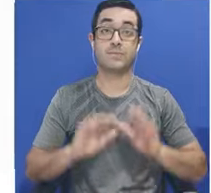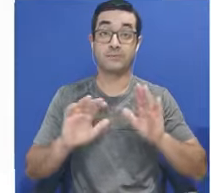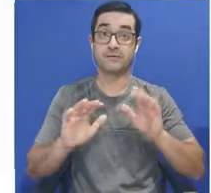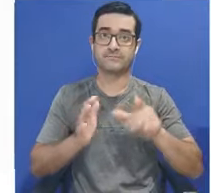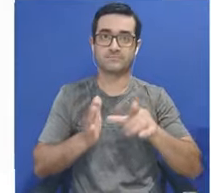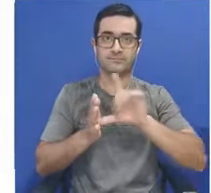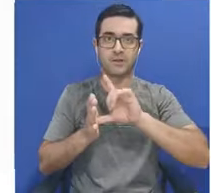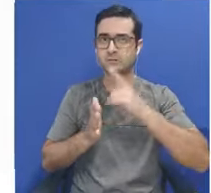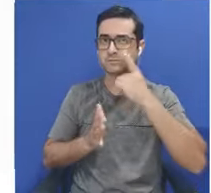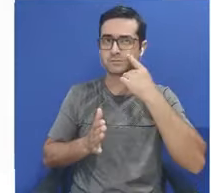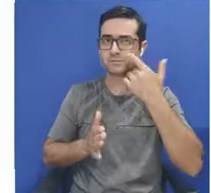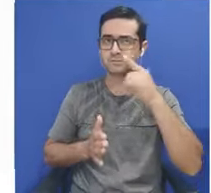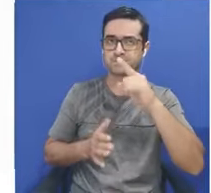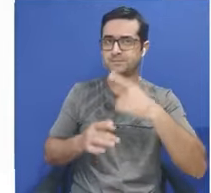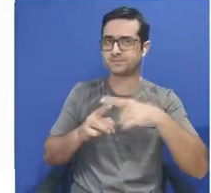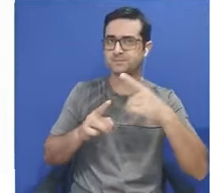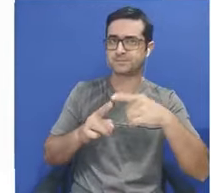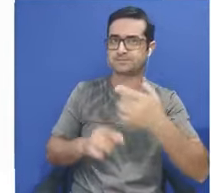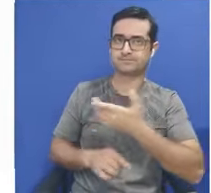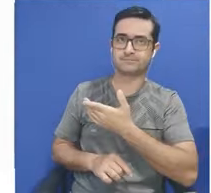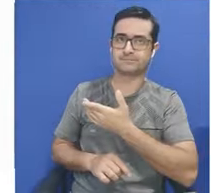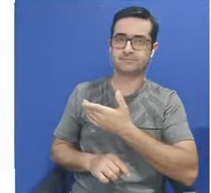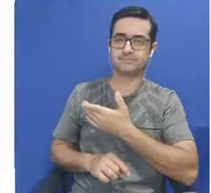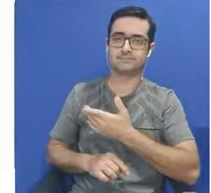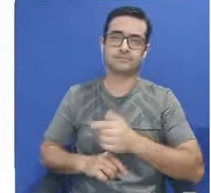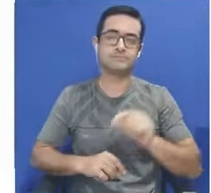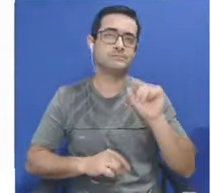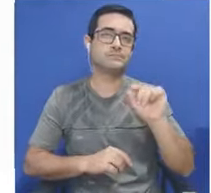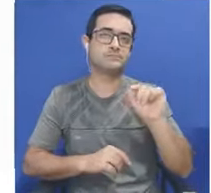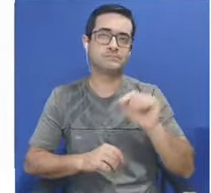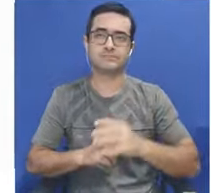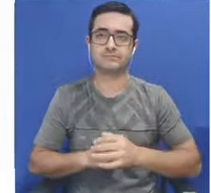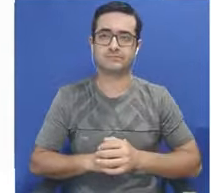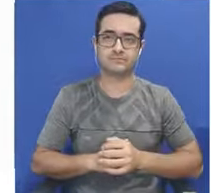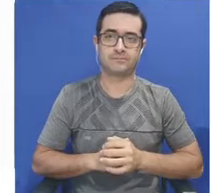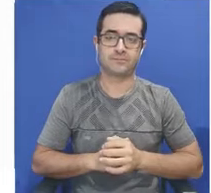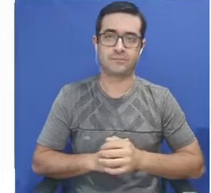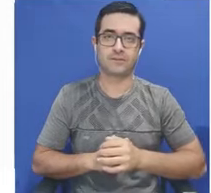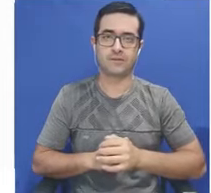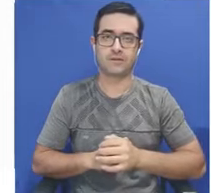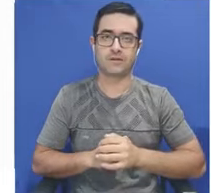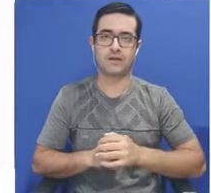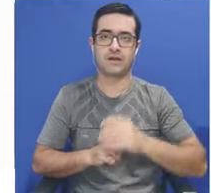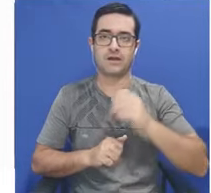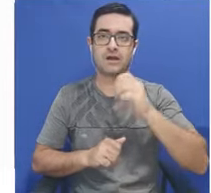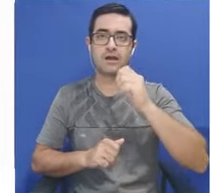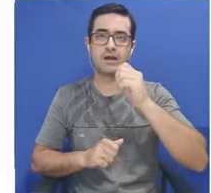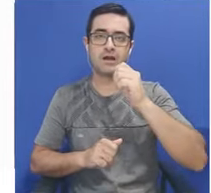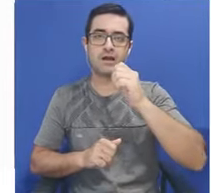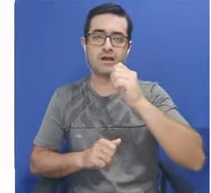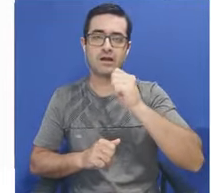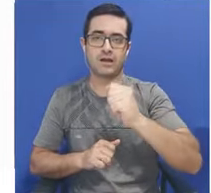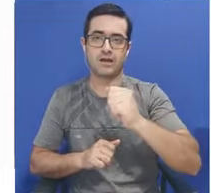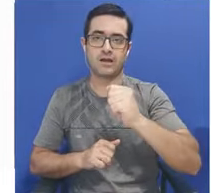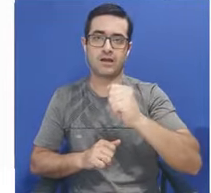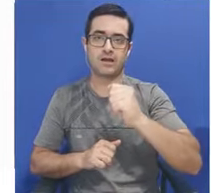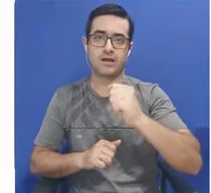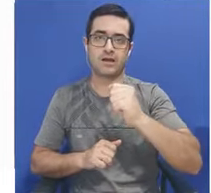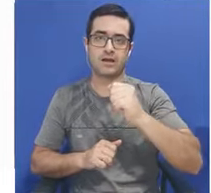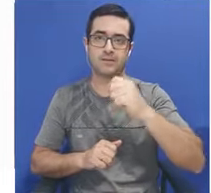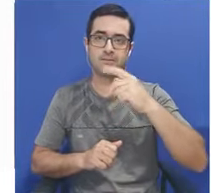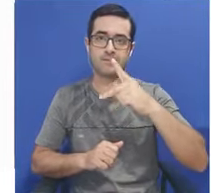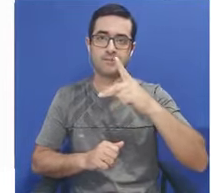O composto alfa-pineno, tá? Esse A aqui é de alfa, tá, pessoal? É que tá não está no